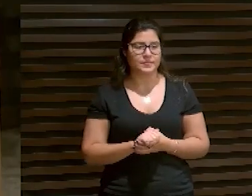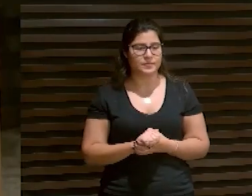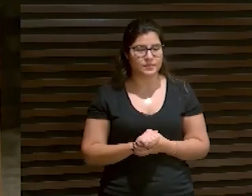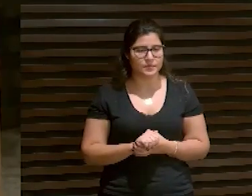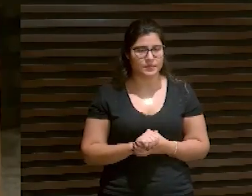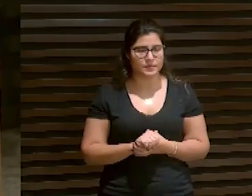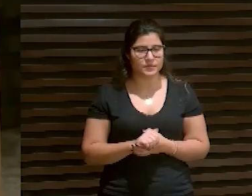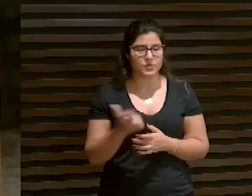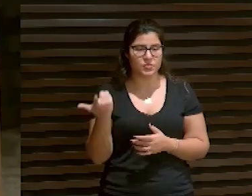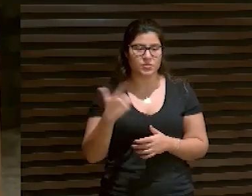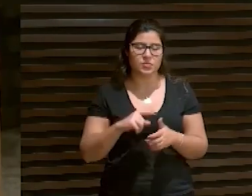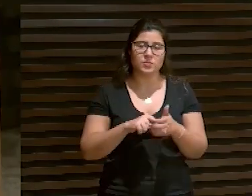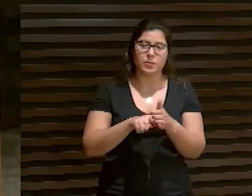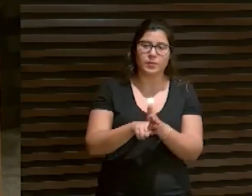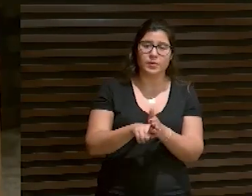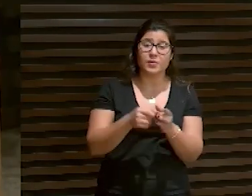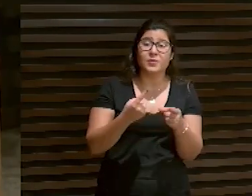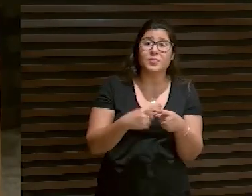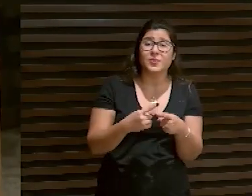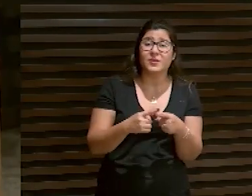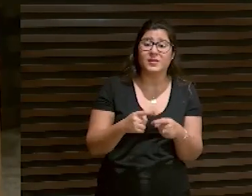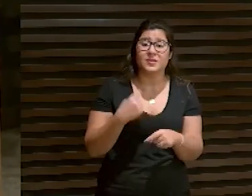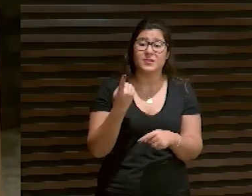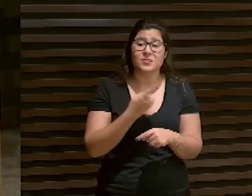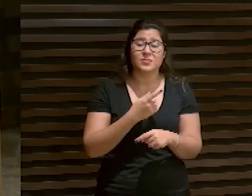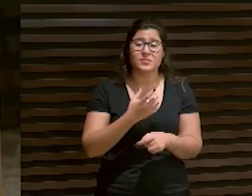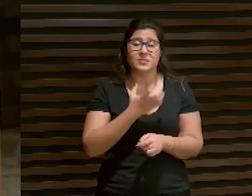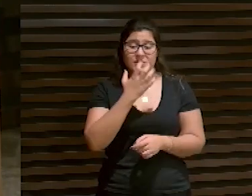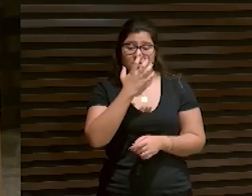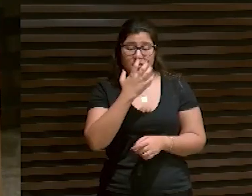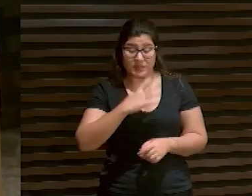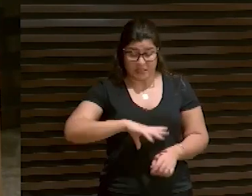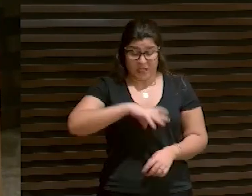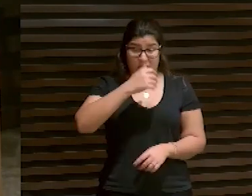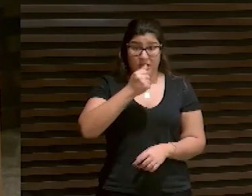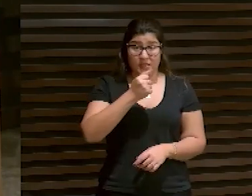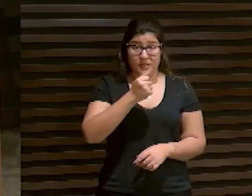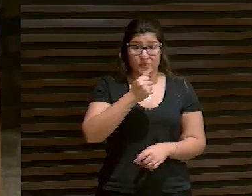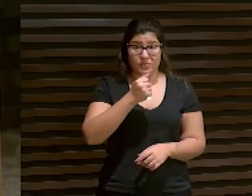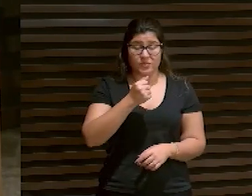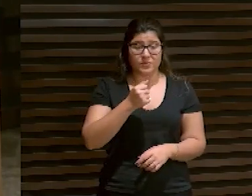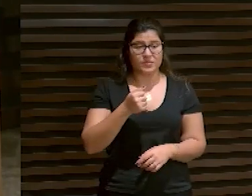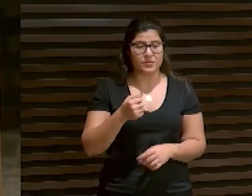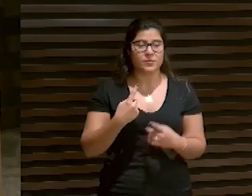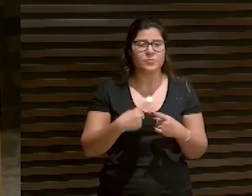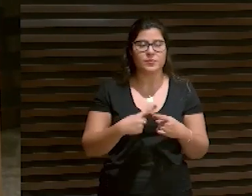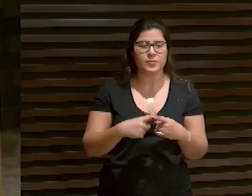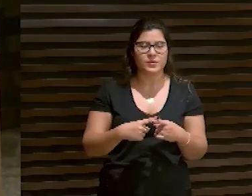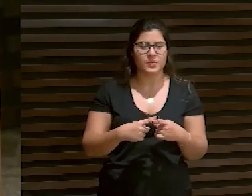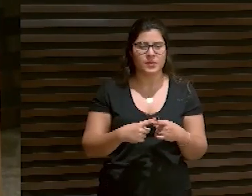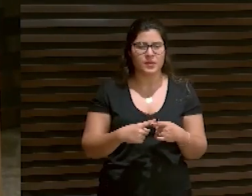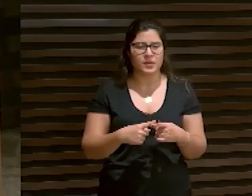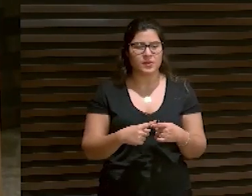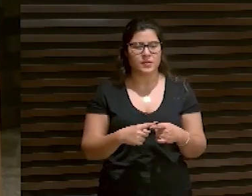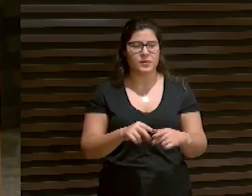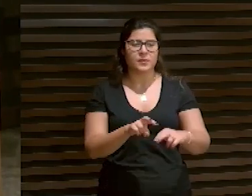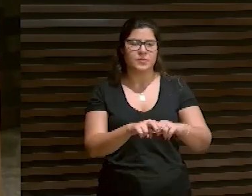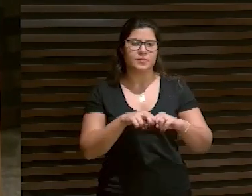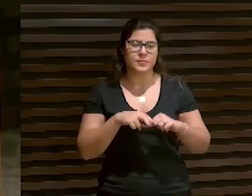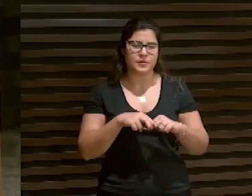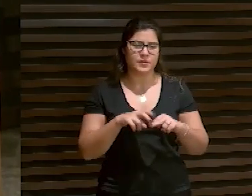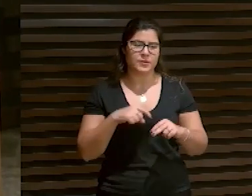pergunto, por que será que nós estamos irados? Qual que é a raiz da nossa ira? Qual que é a raiz da nossa raiva? E, irmãos, a resposta